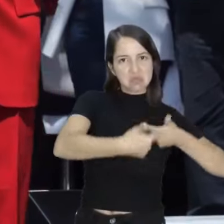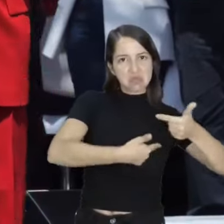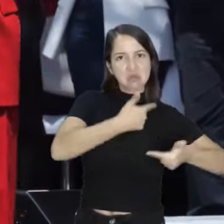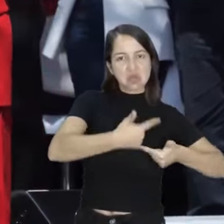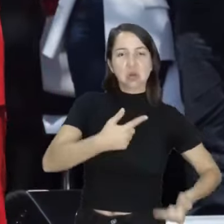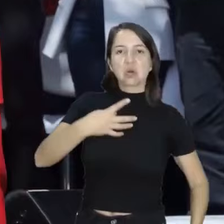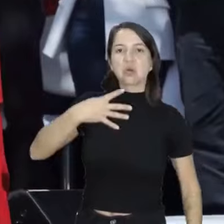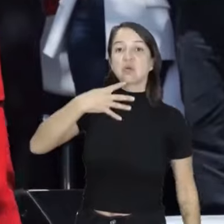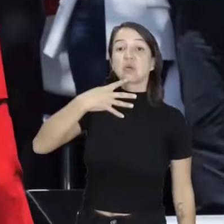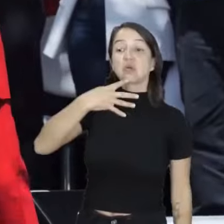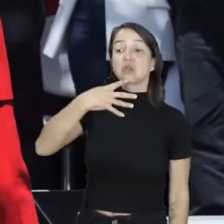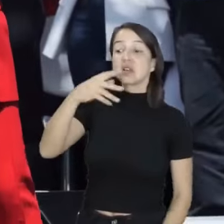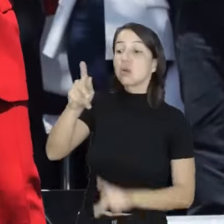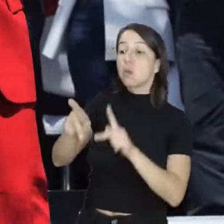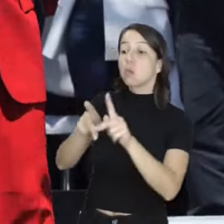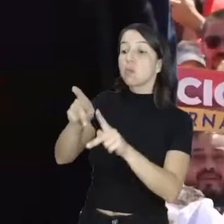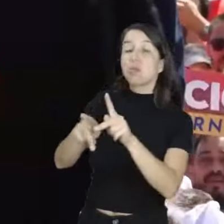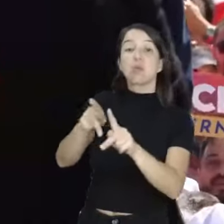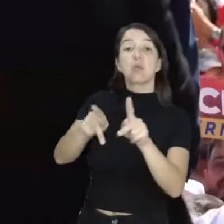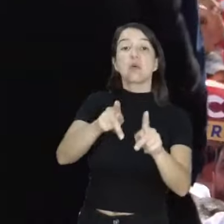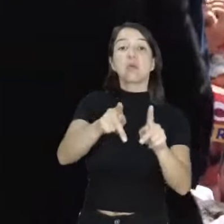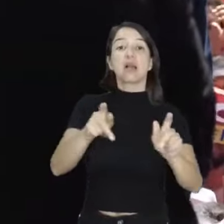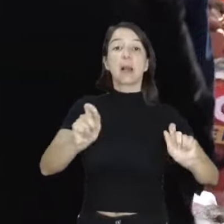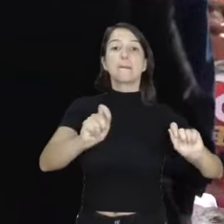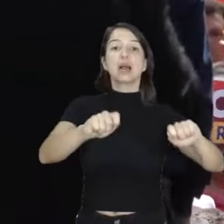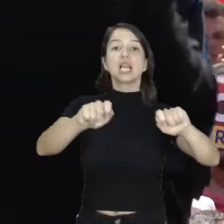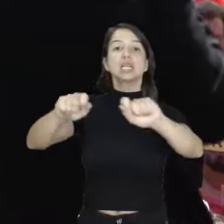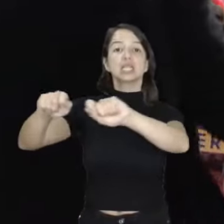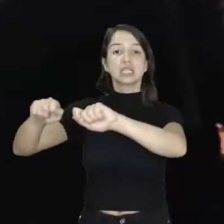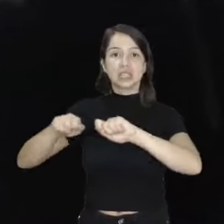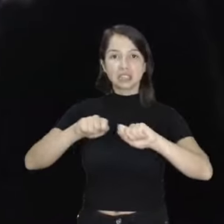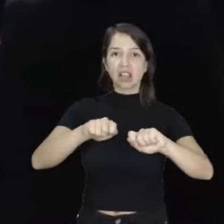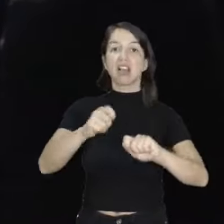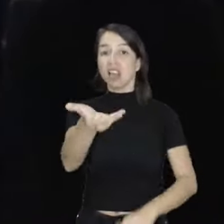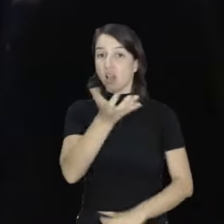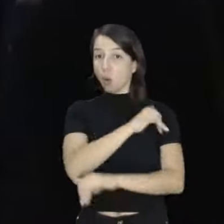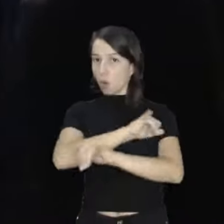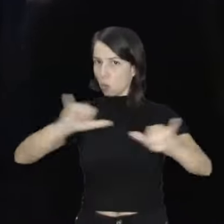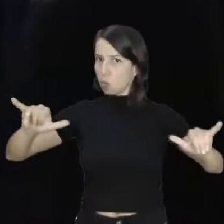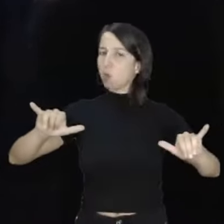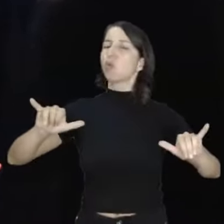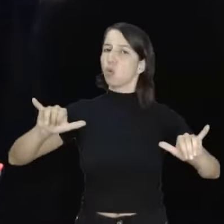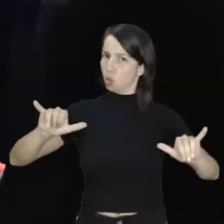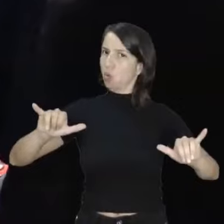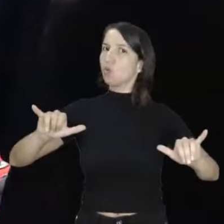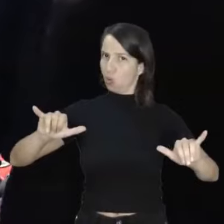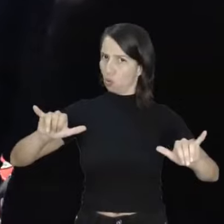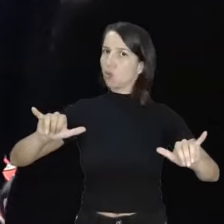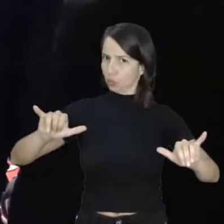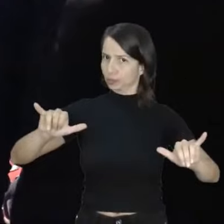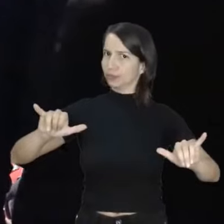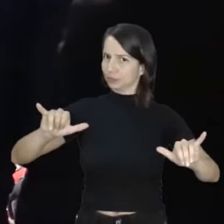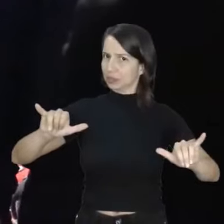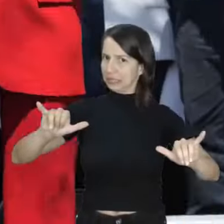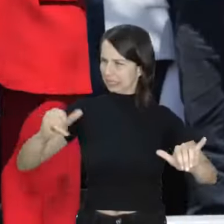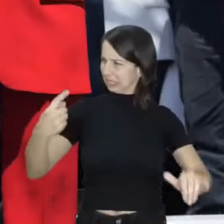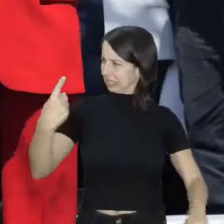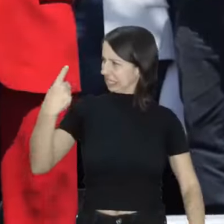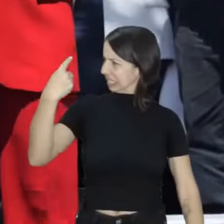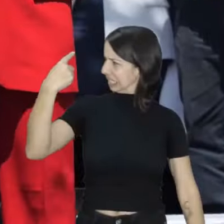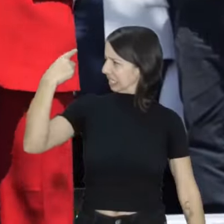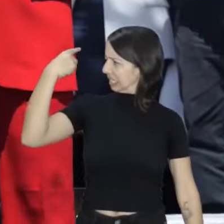eleito, se a Gildete for eleito, eu quero dizer, nunca mais vai haver o que aconteceu com o canceler.